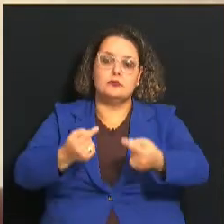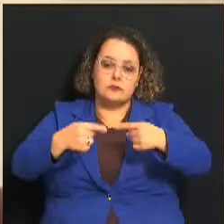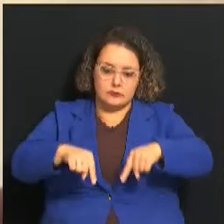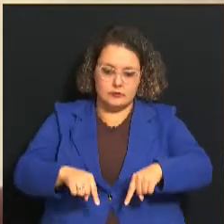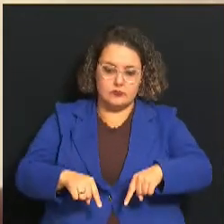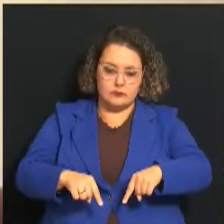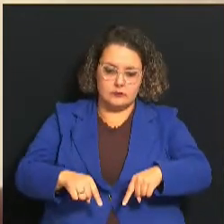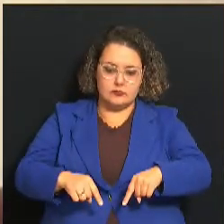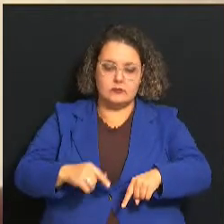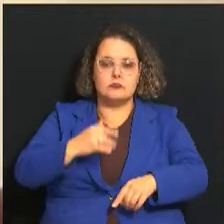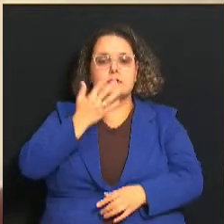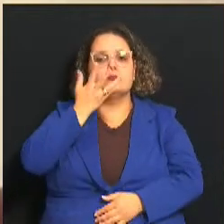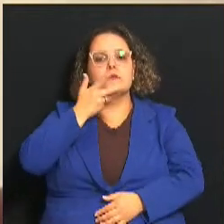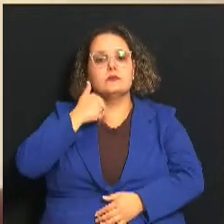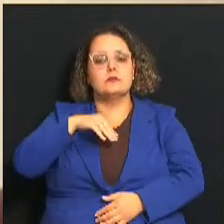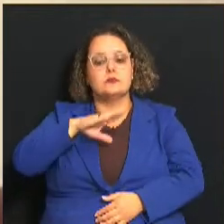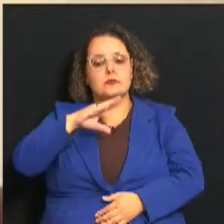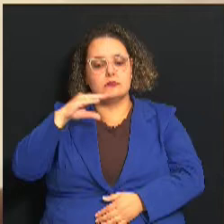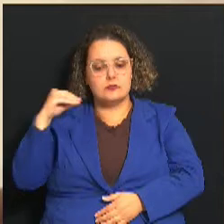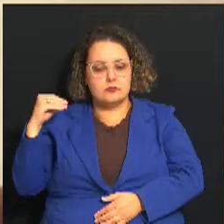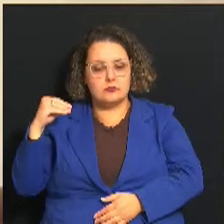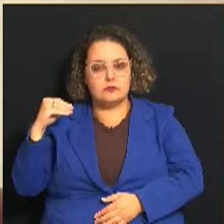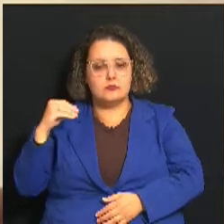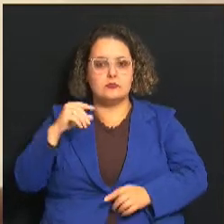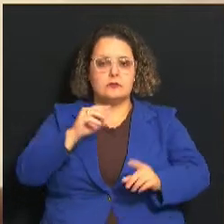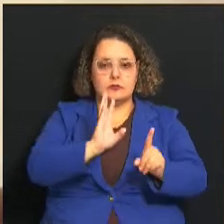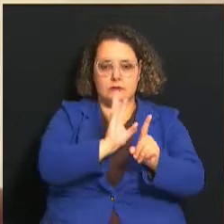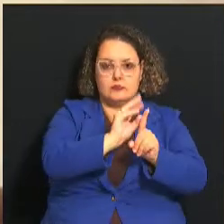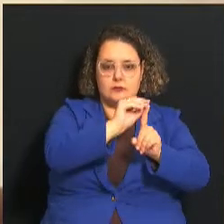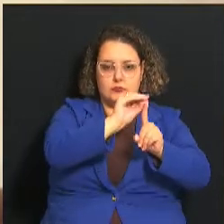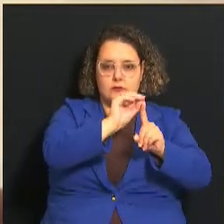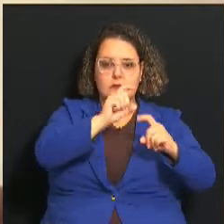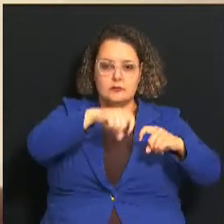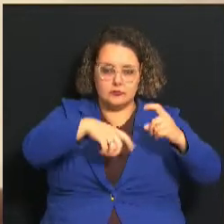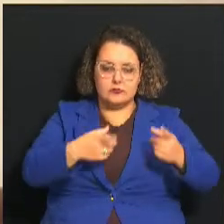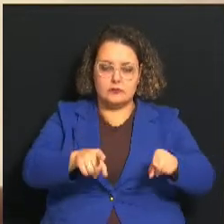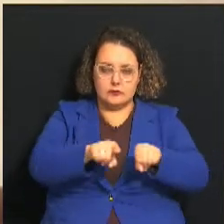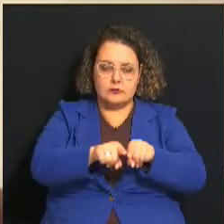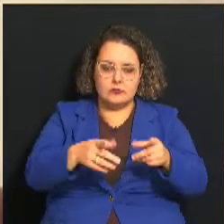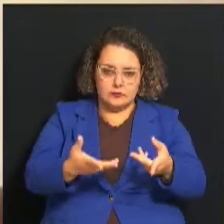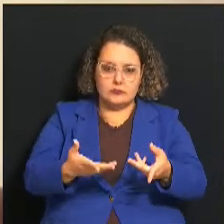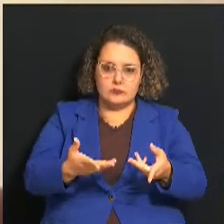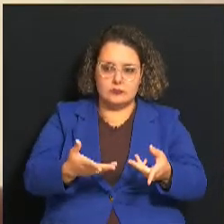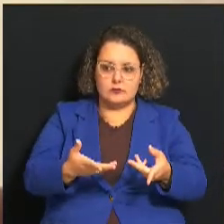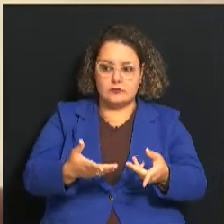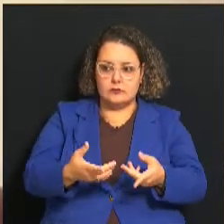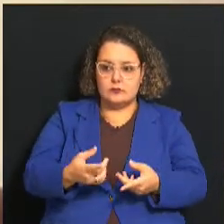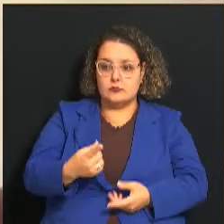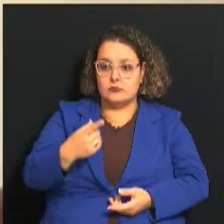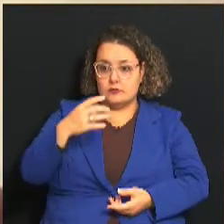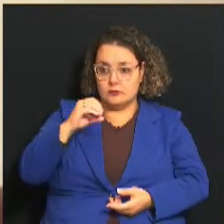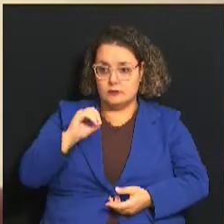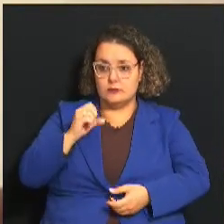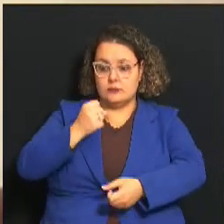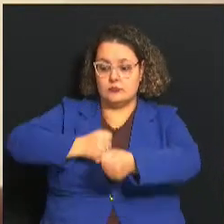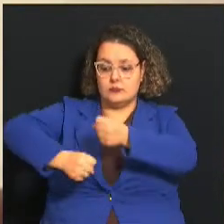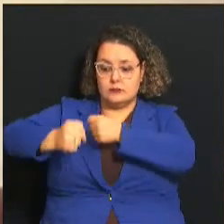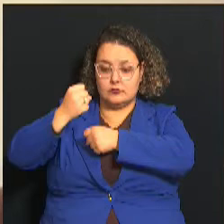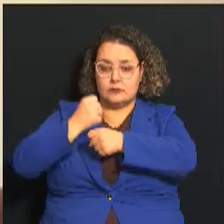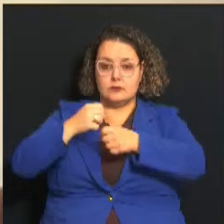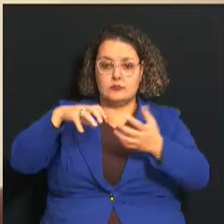criança e adolescente, e eu me lembro que durante pelo menos uma década no Congresso Nacional,